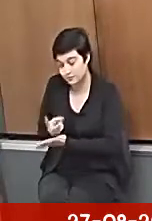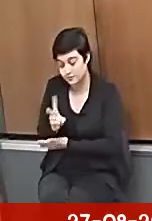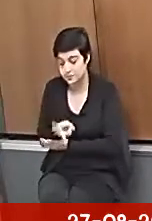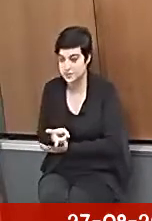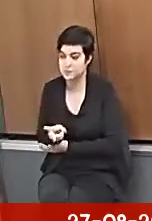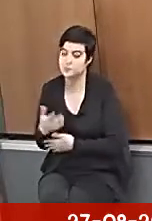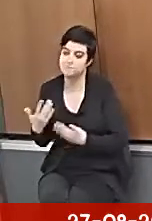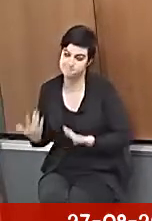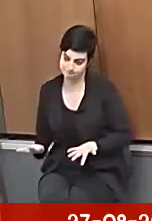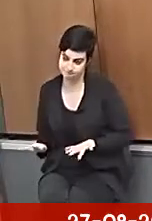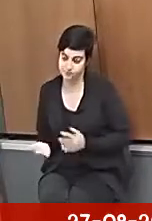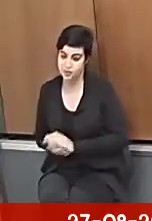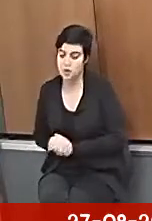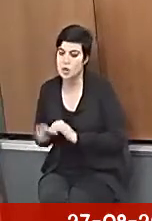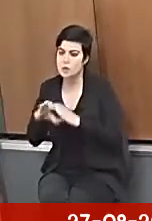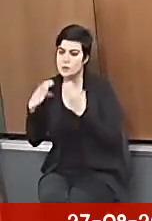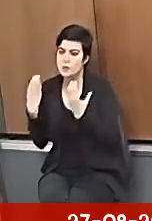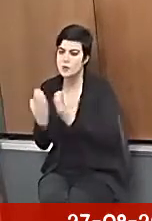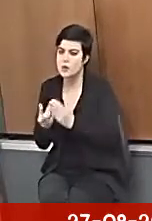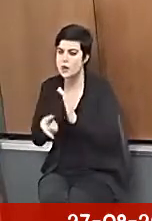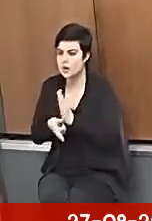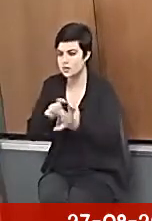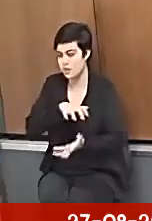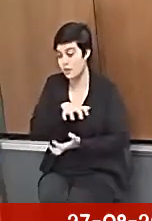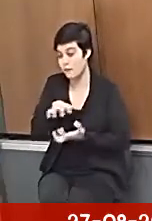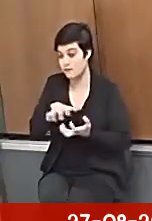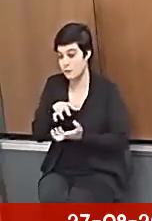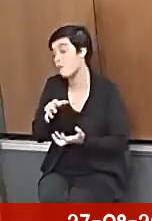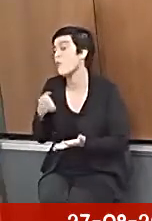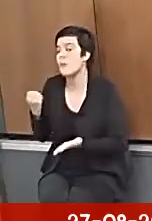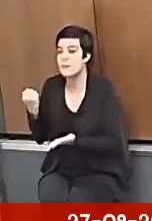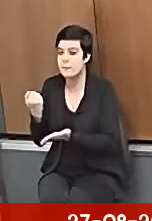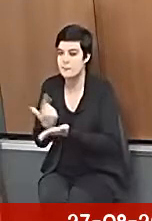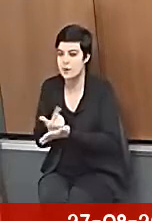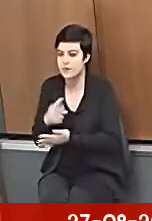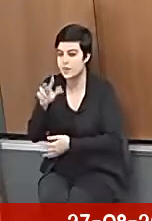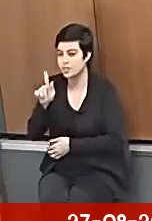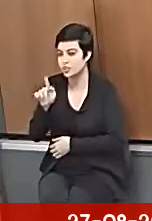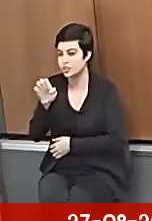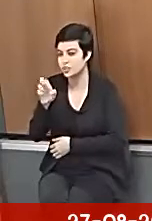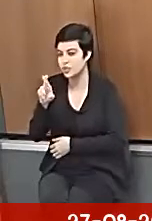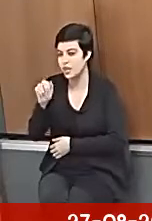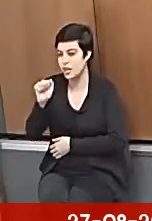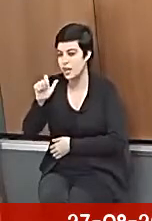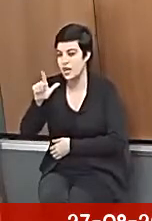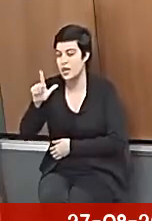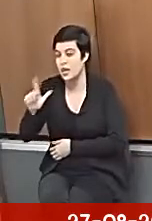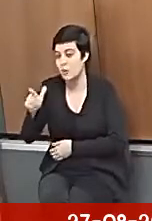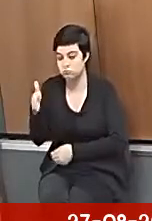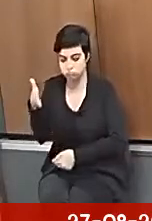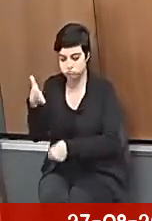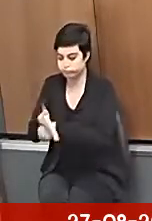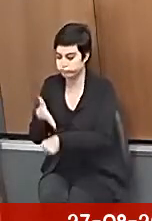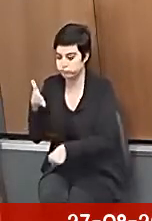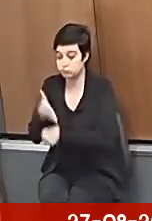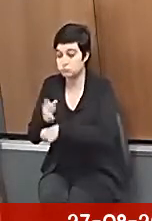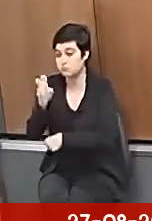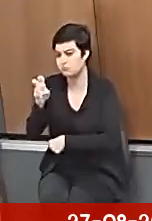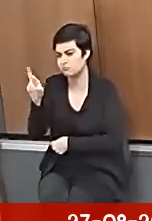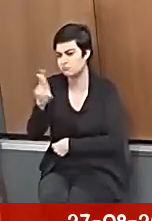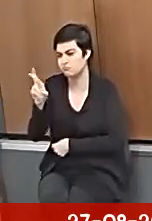antes da reforma é a gente comprava 6 geral que era só passar na catraca meio de geral para r$5